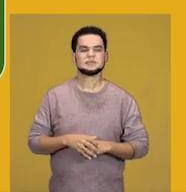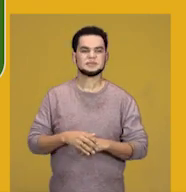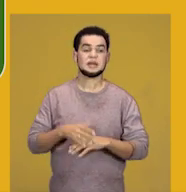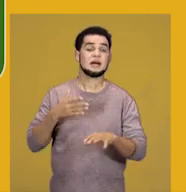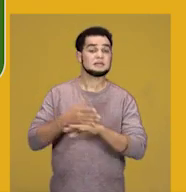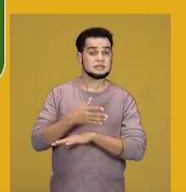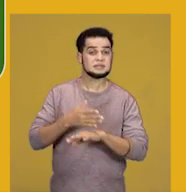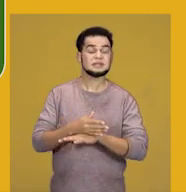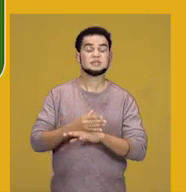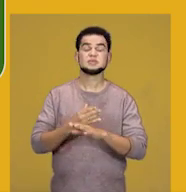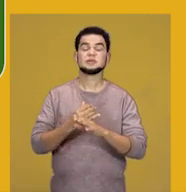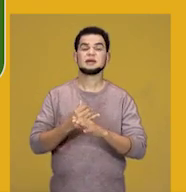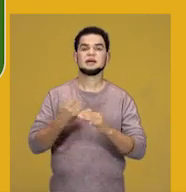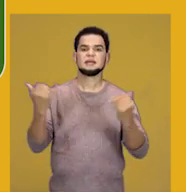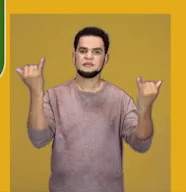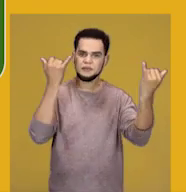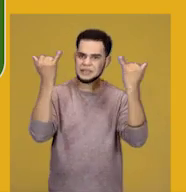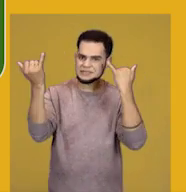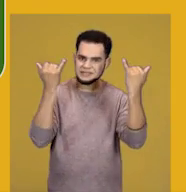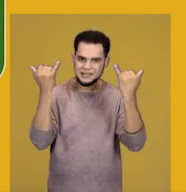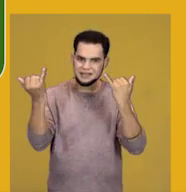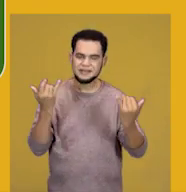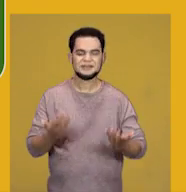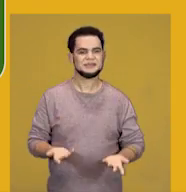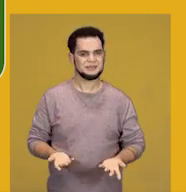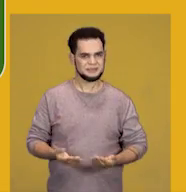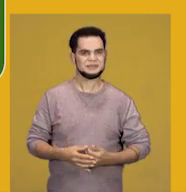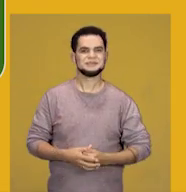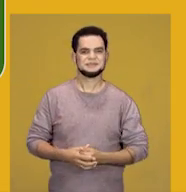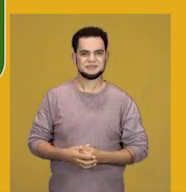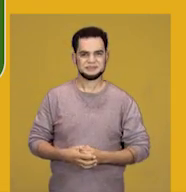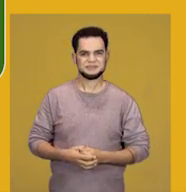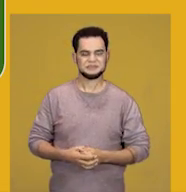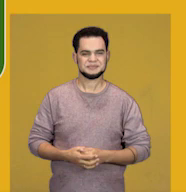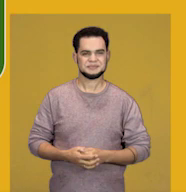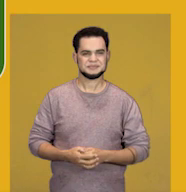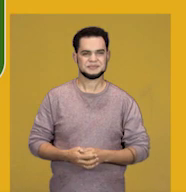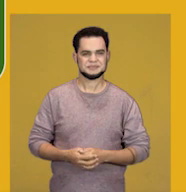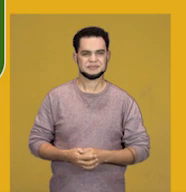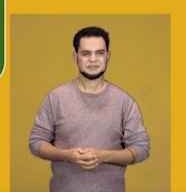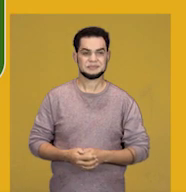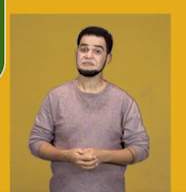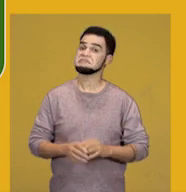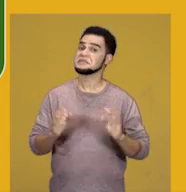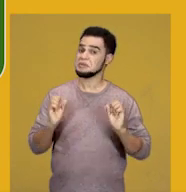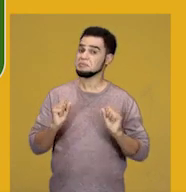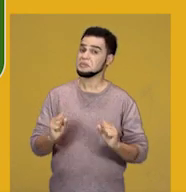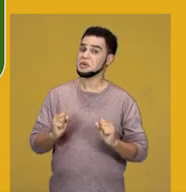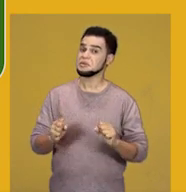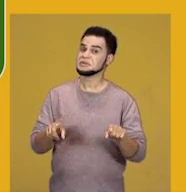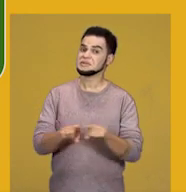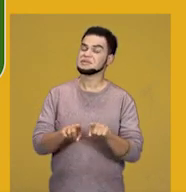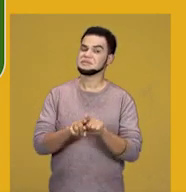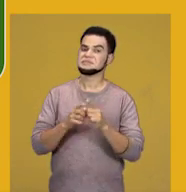à informação. Mas a gente pode colocar